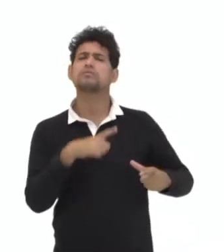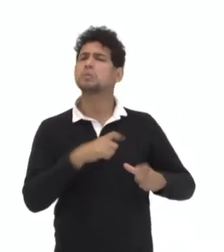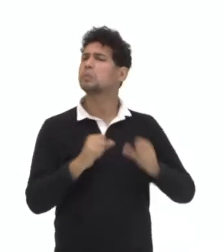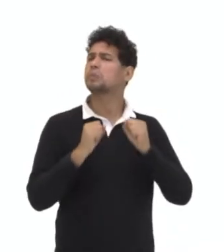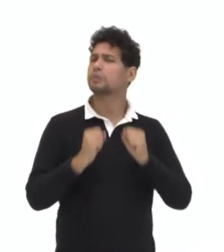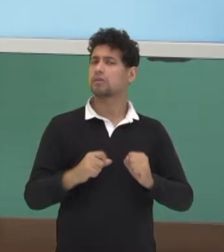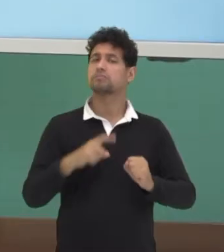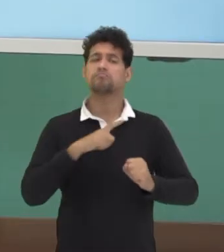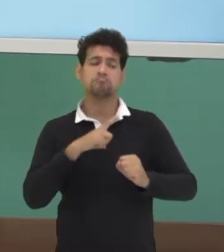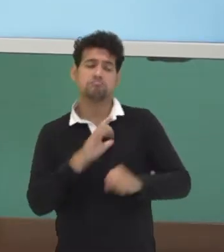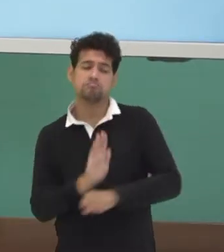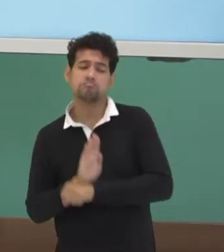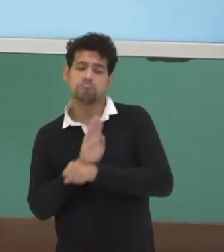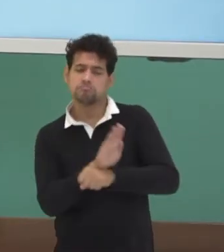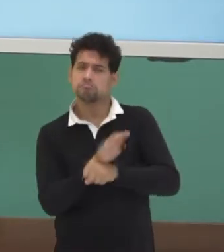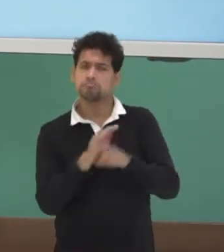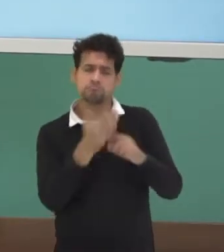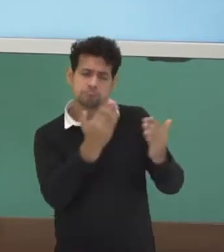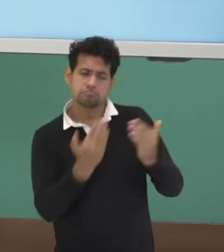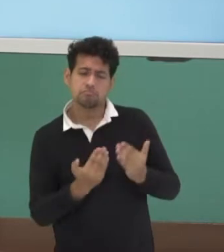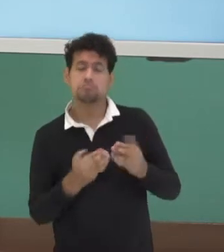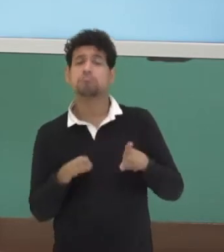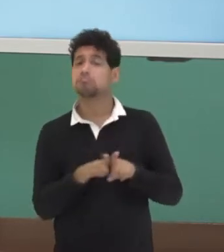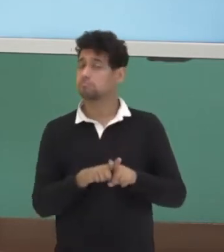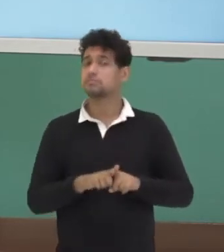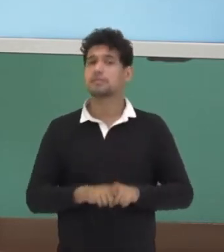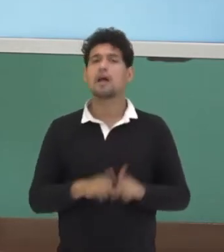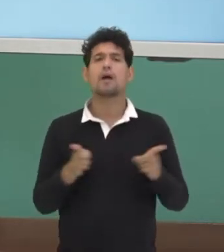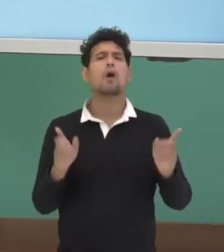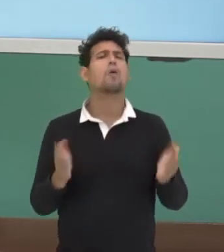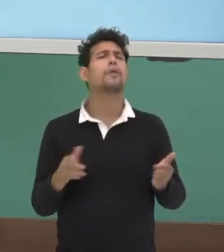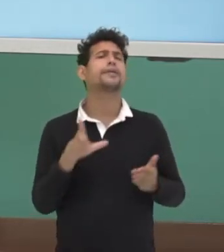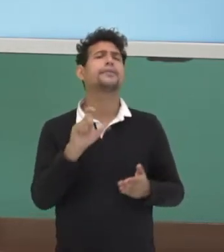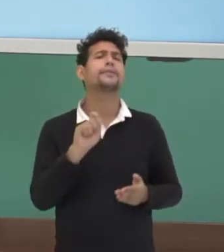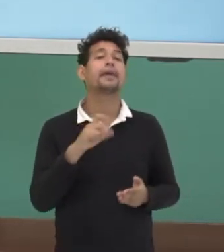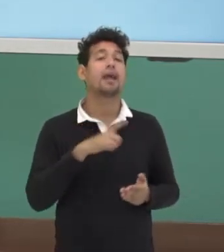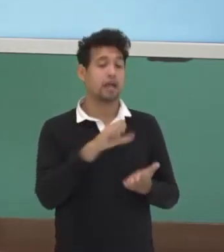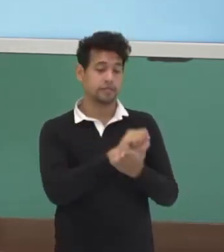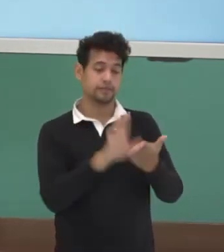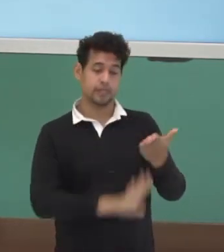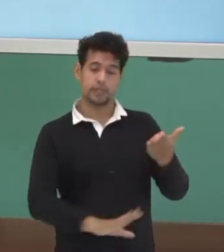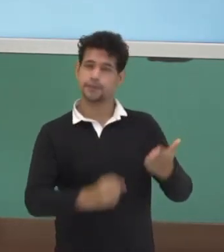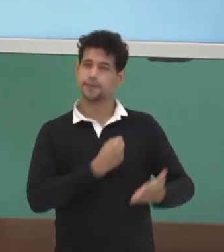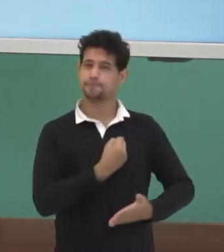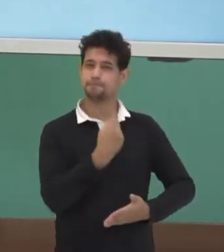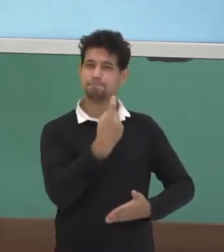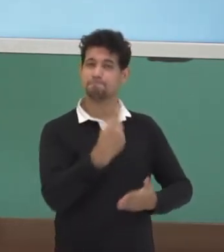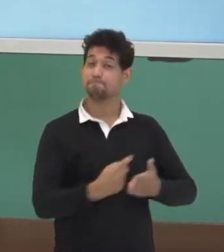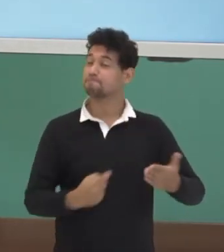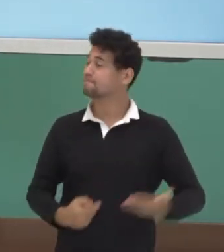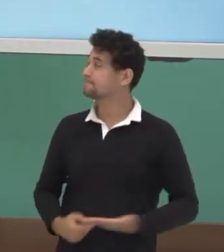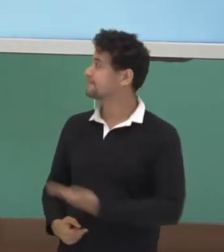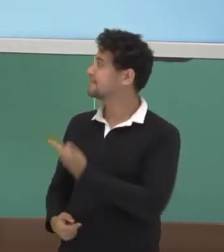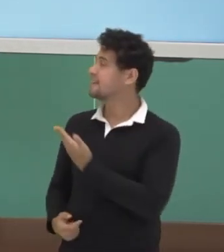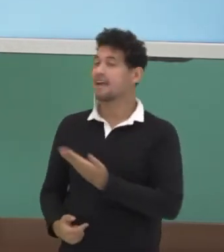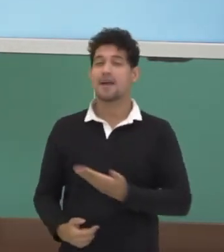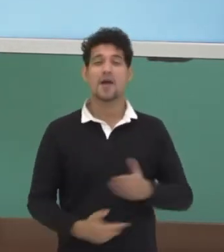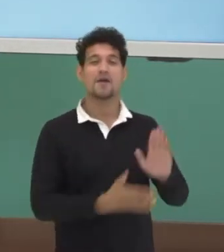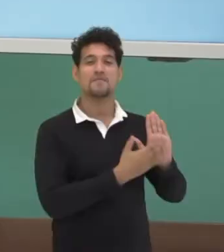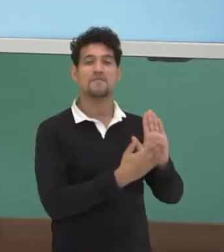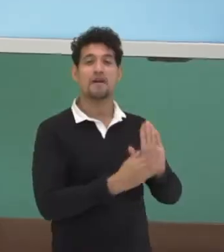ter o atendimento. E chegamos com isso à atividade 1. Observe a proposta